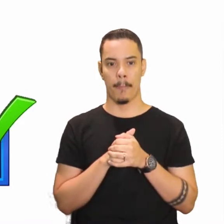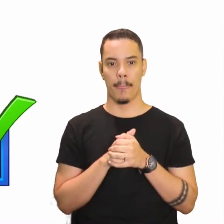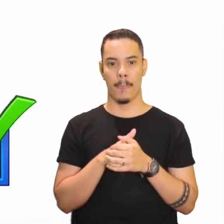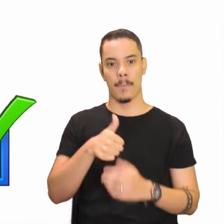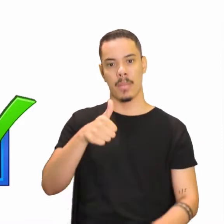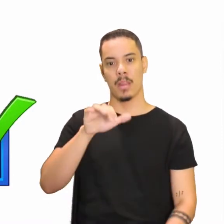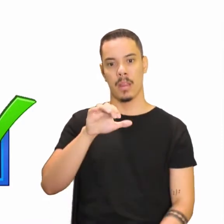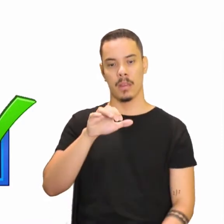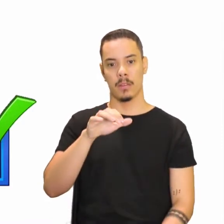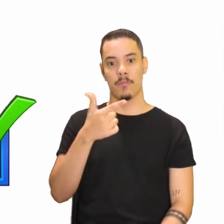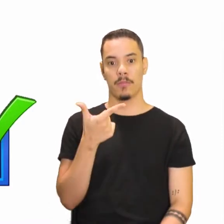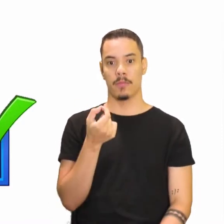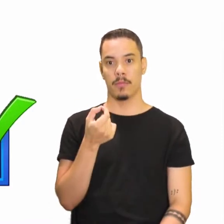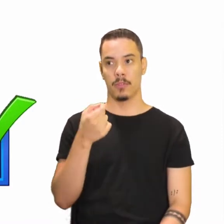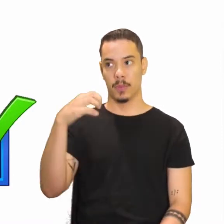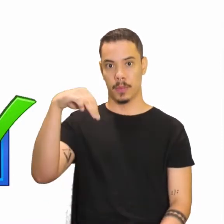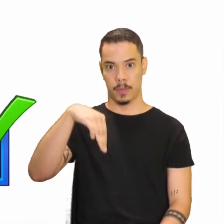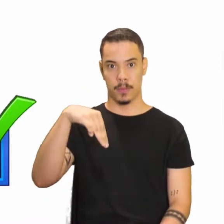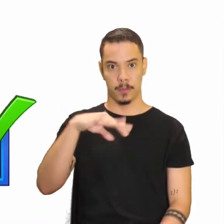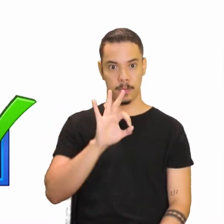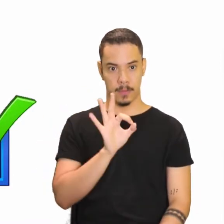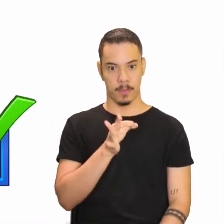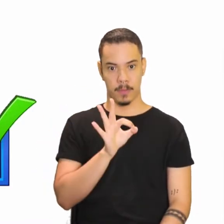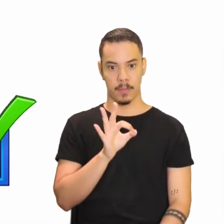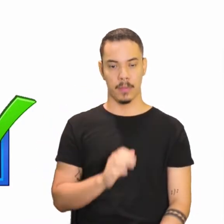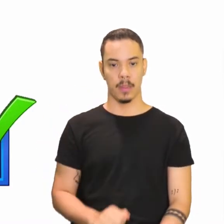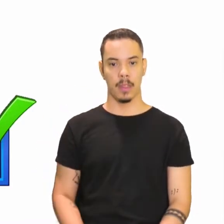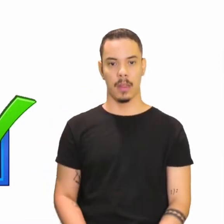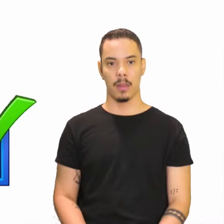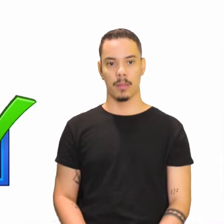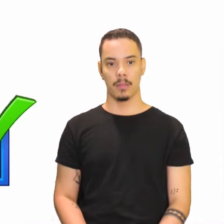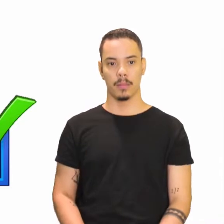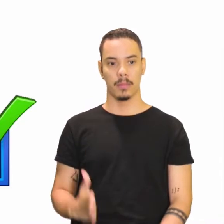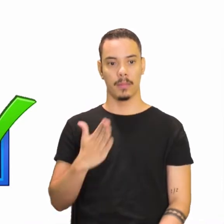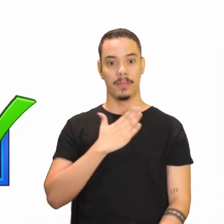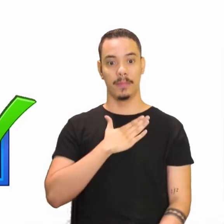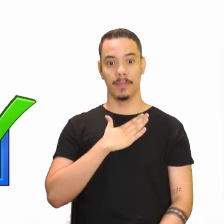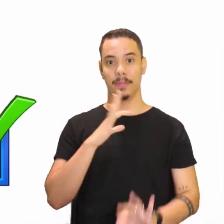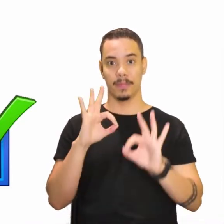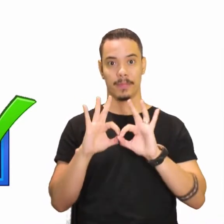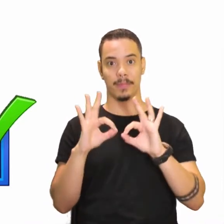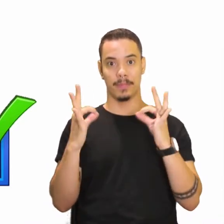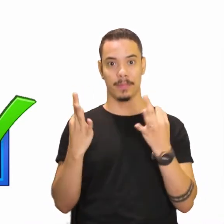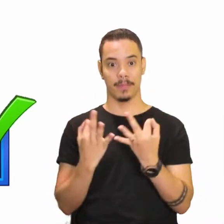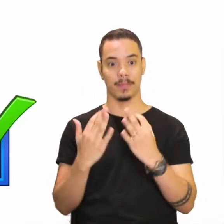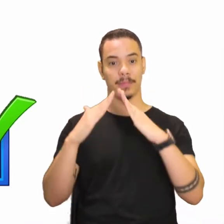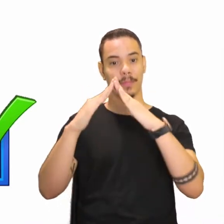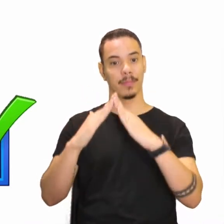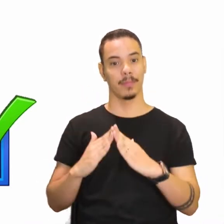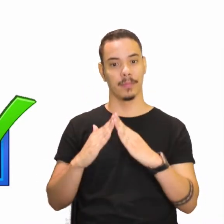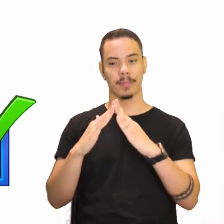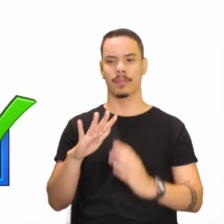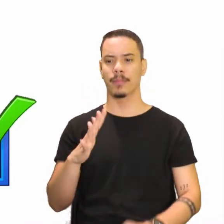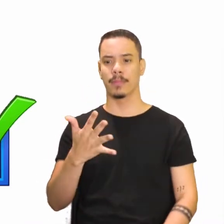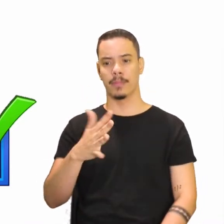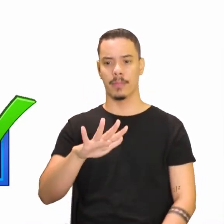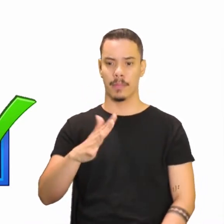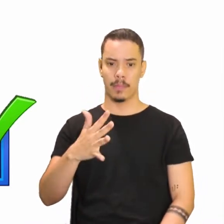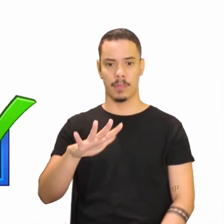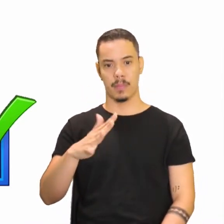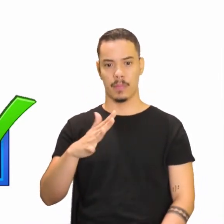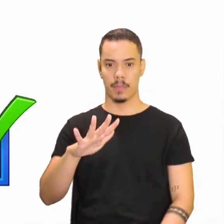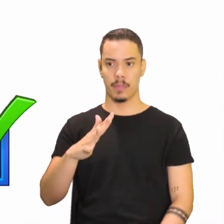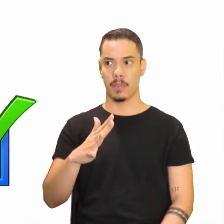100 ou 20 metros. E a outra? Minha família mora a cerca